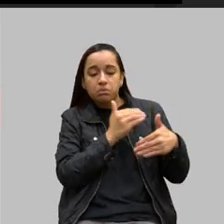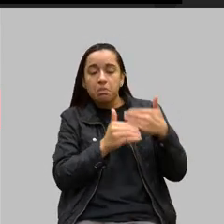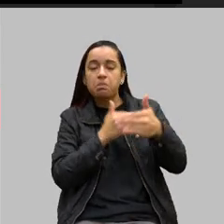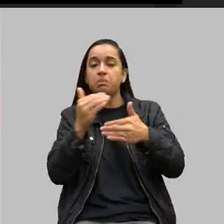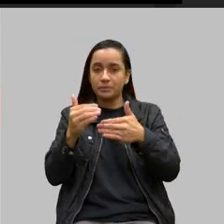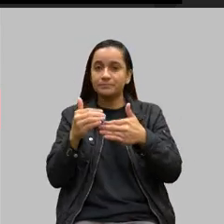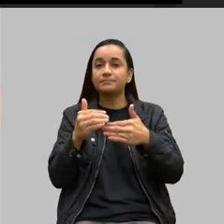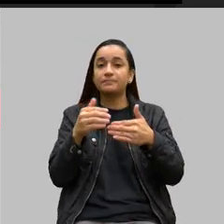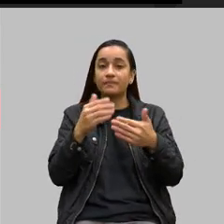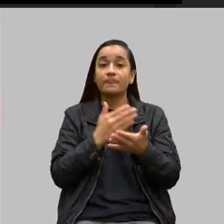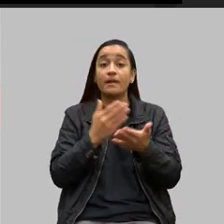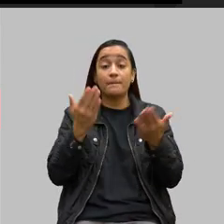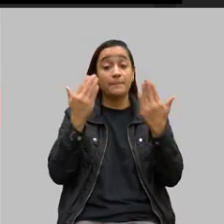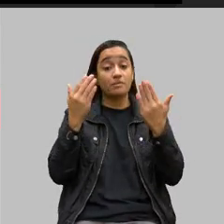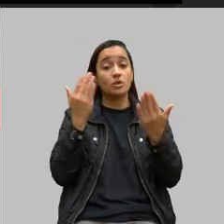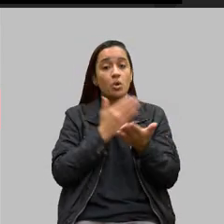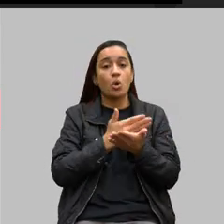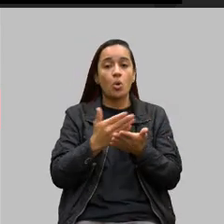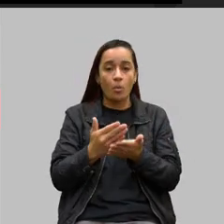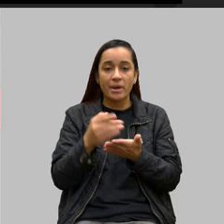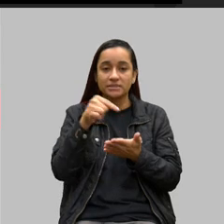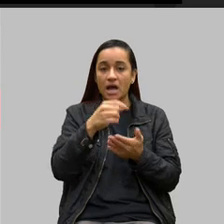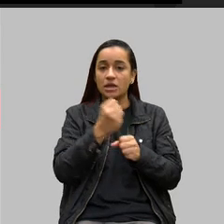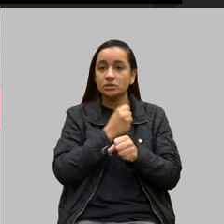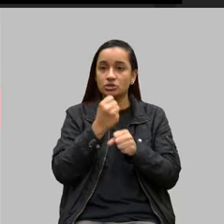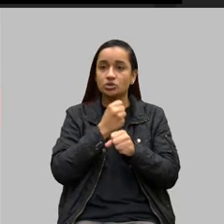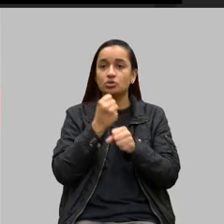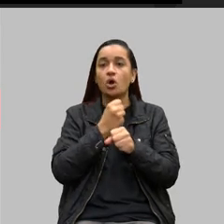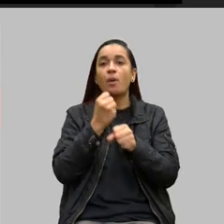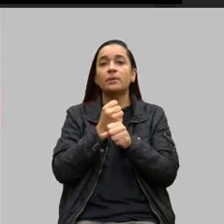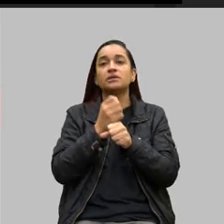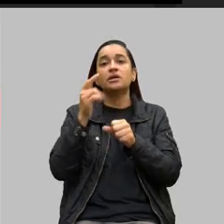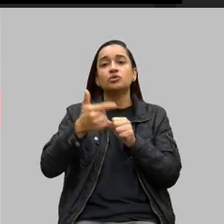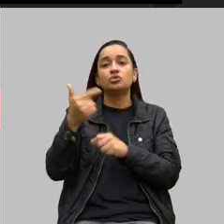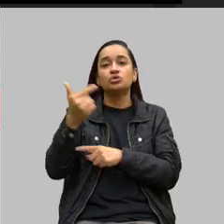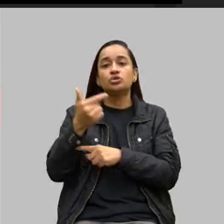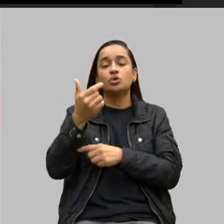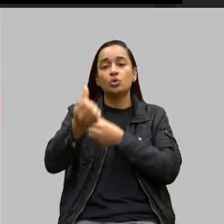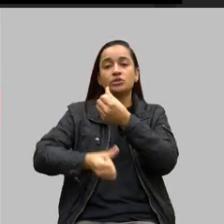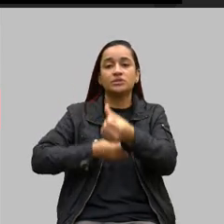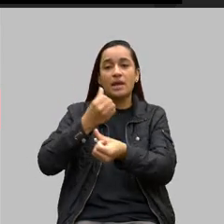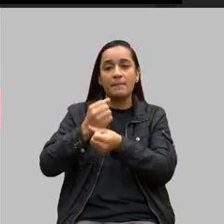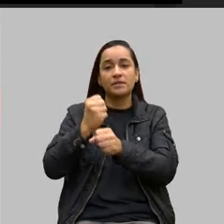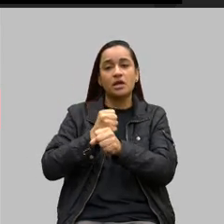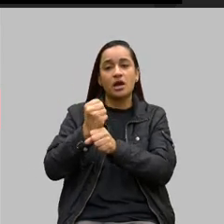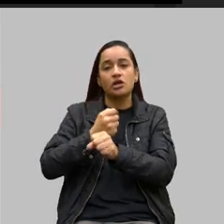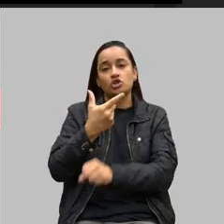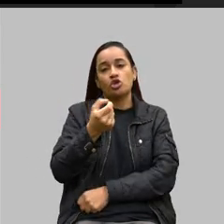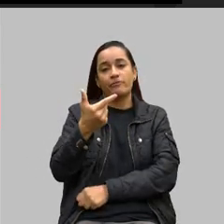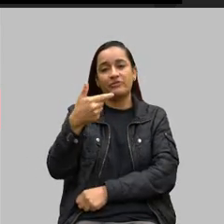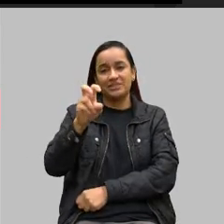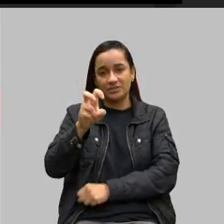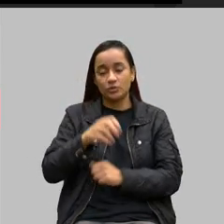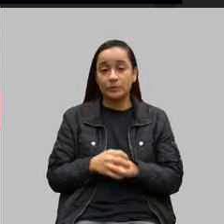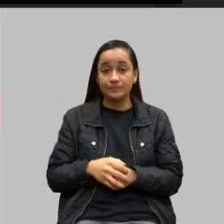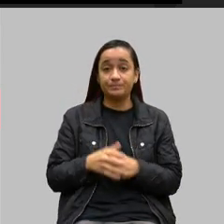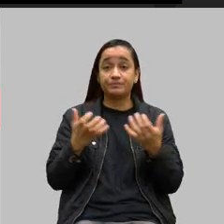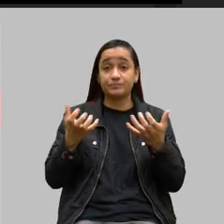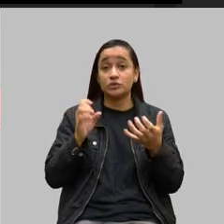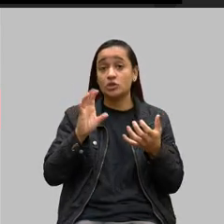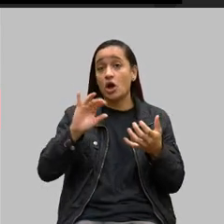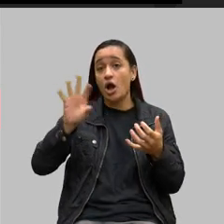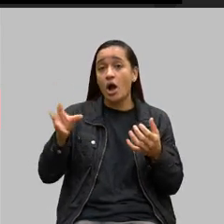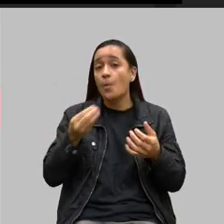começar e se possível antecipar o início dessas obras já pro segundo semestre de 2025 E aí eu queria só aproveitar o metrô e o